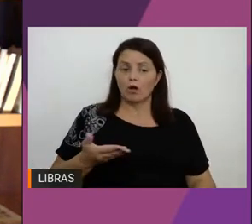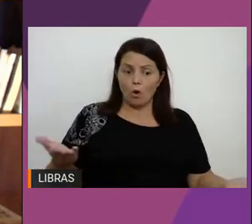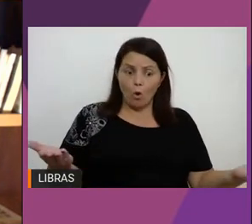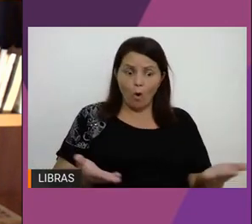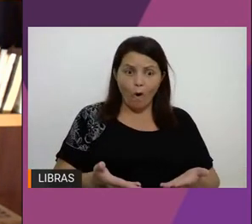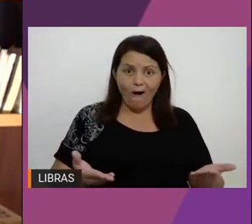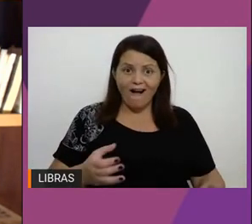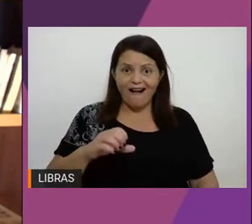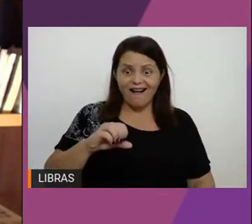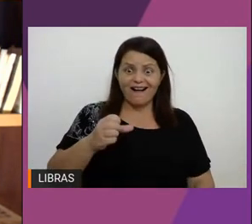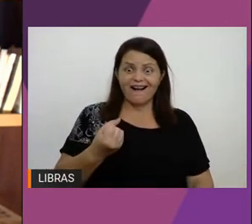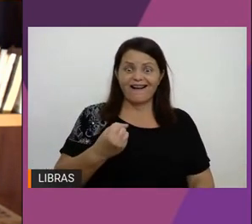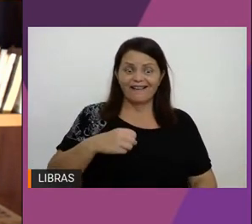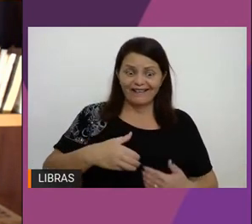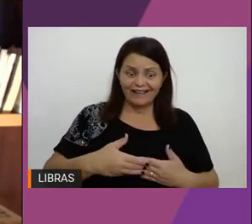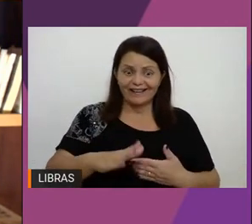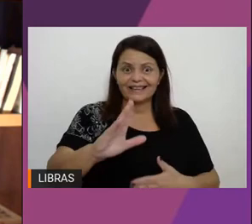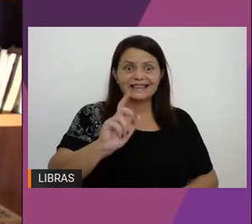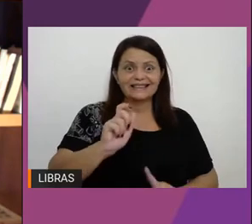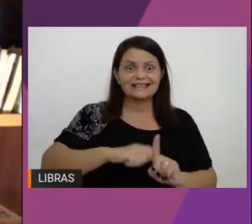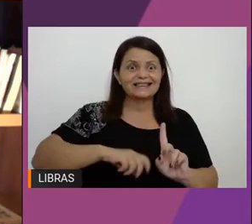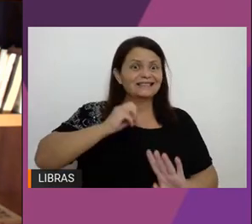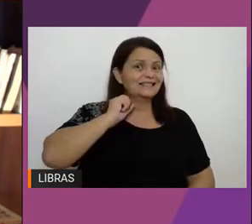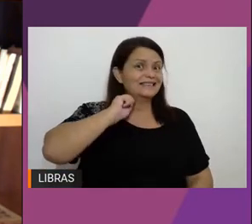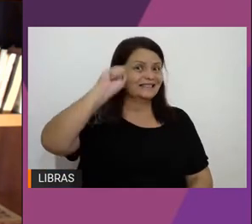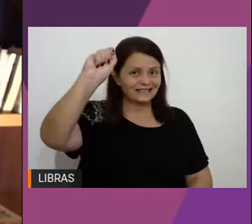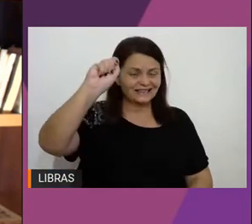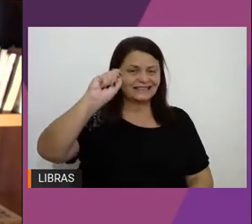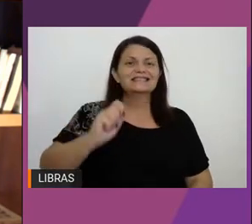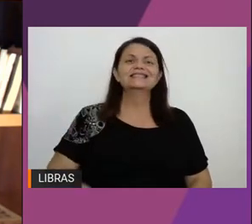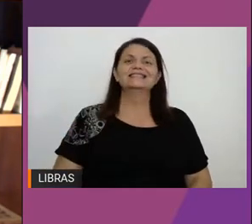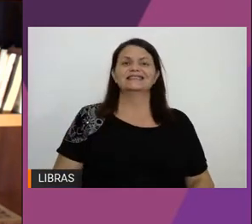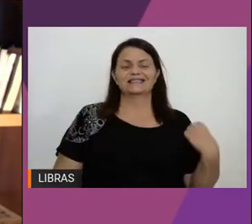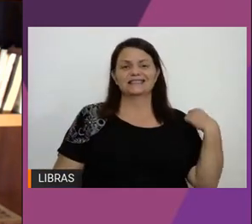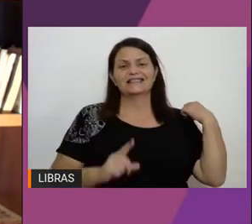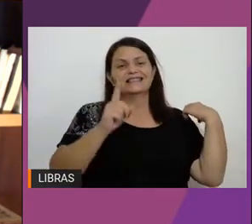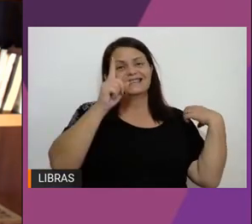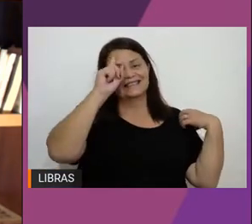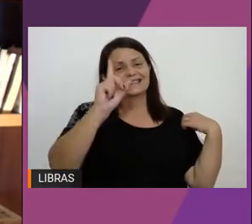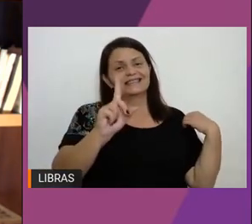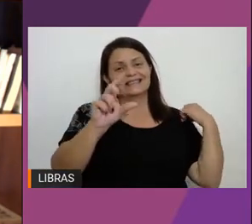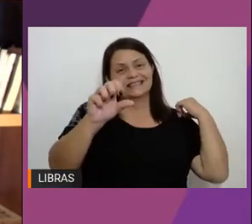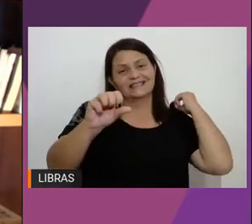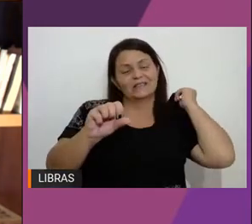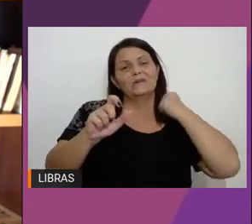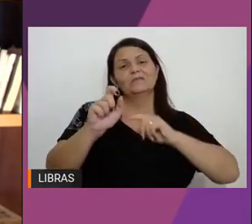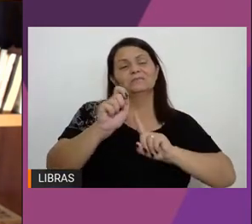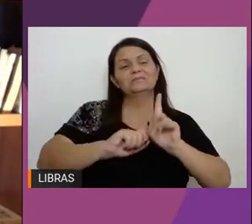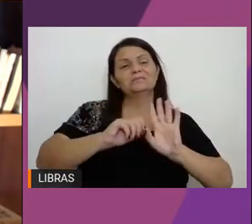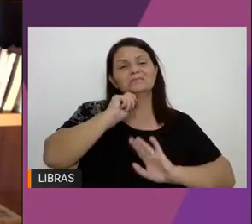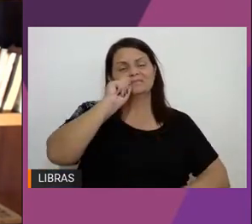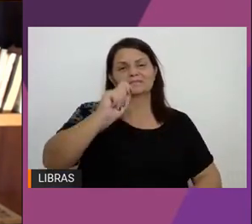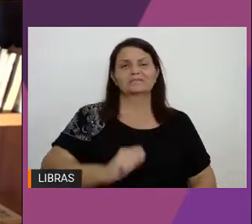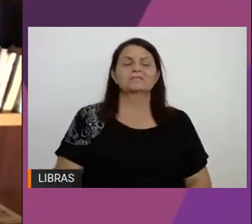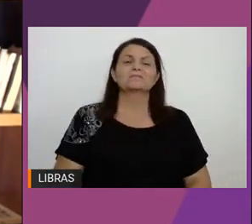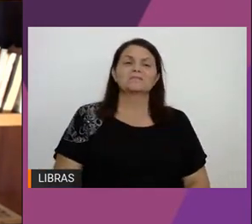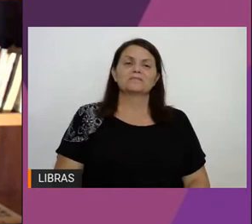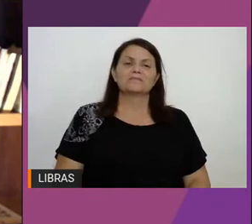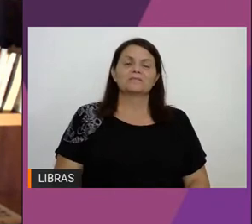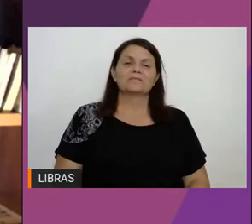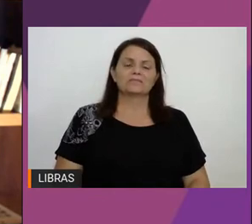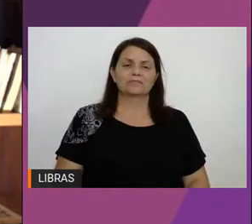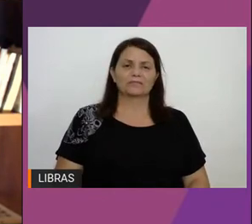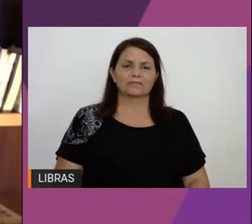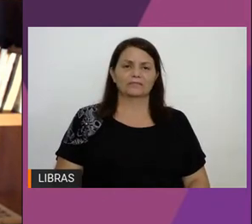98 em abril daqui a um mês menos um mês Dezenove de Abril A então